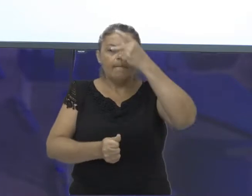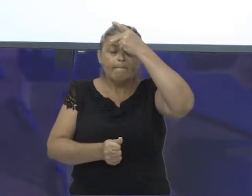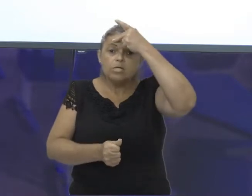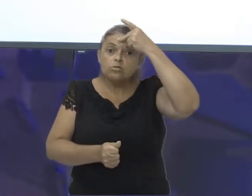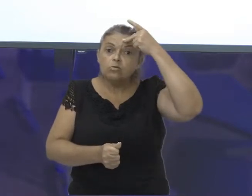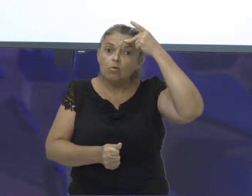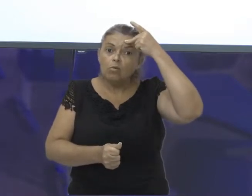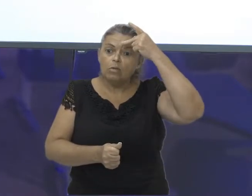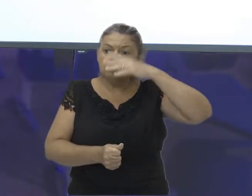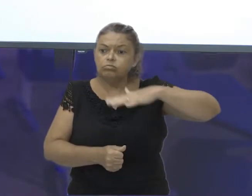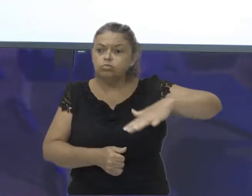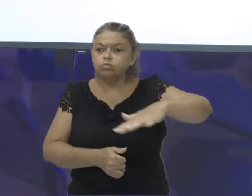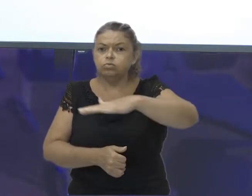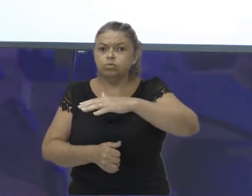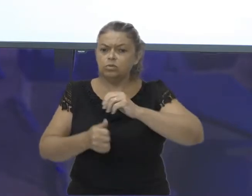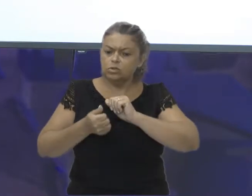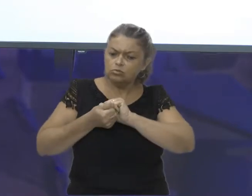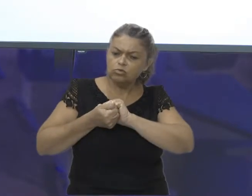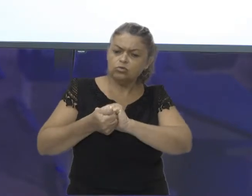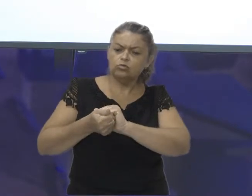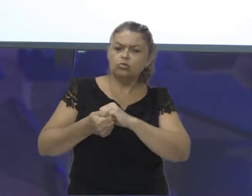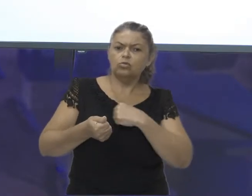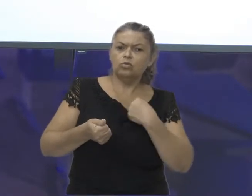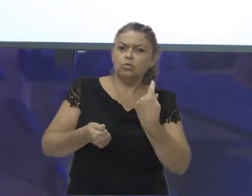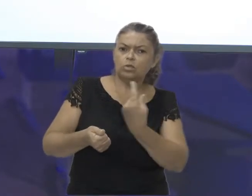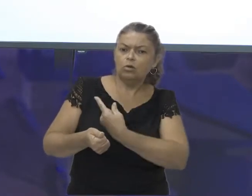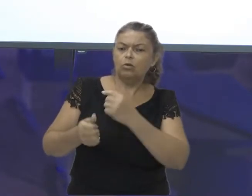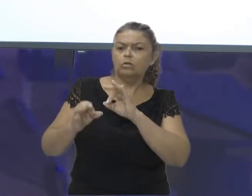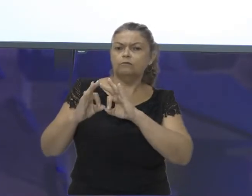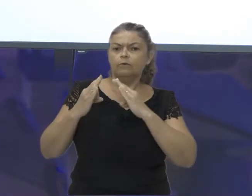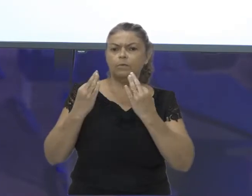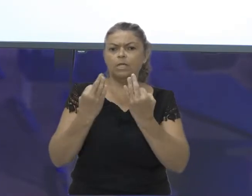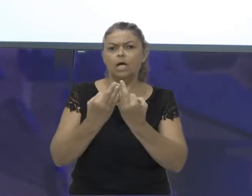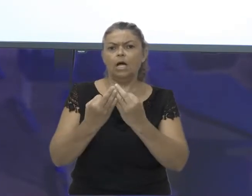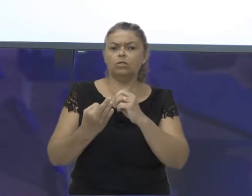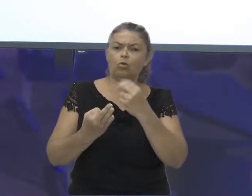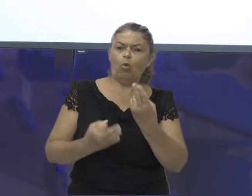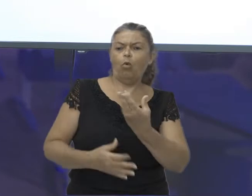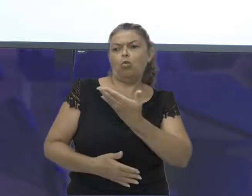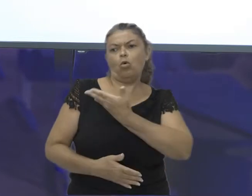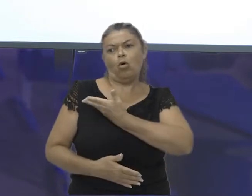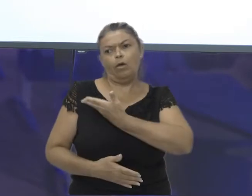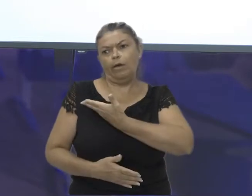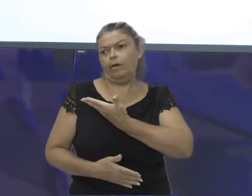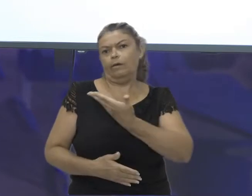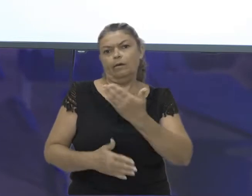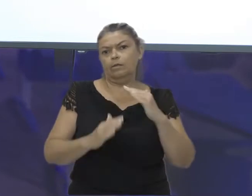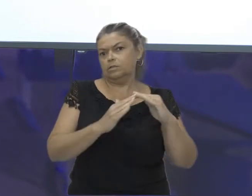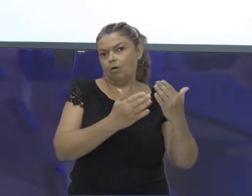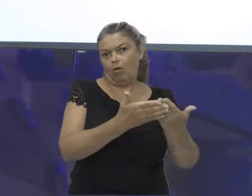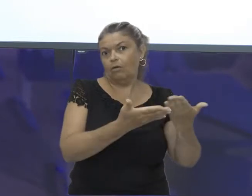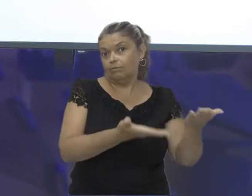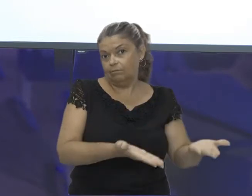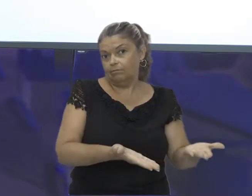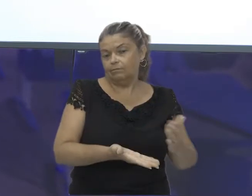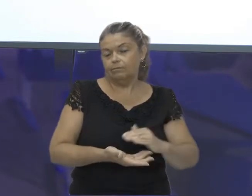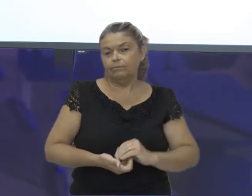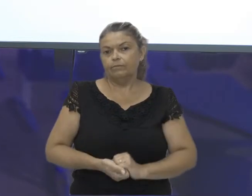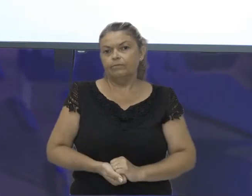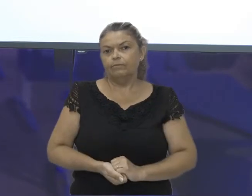vezes, que são próximas a nós, familiares ou colegas, no caso da escola. Tá